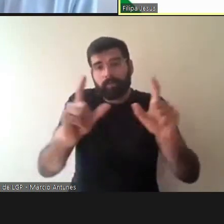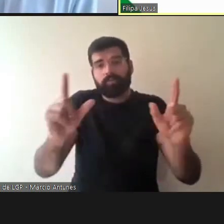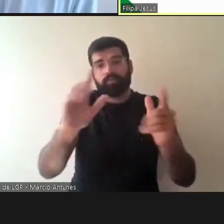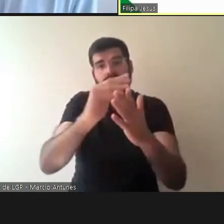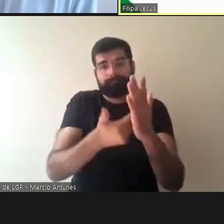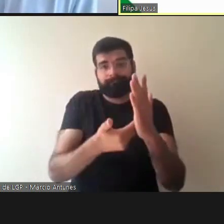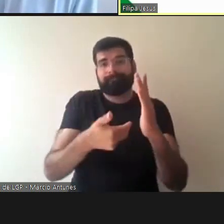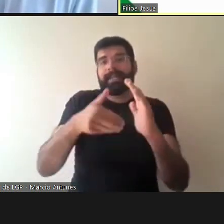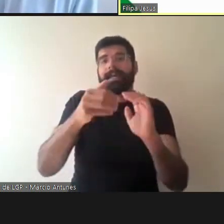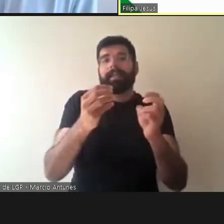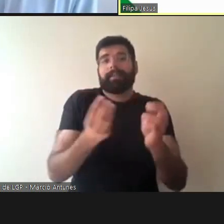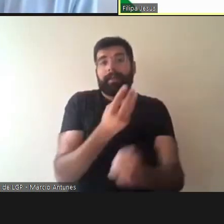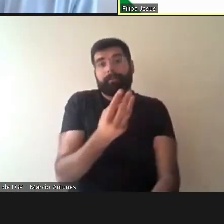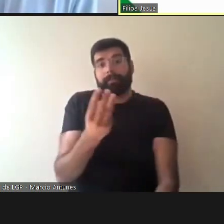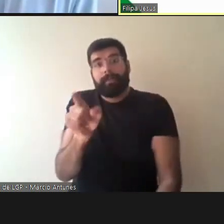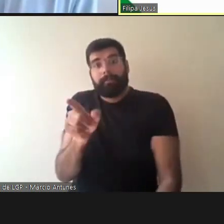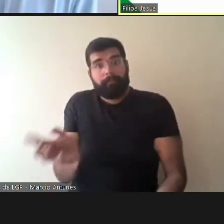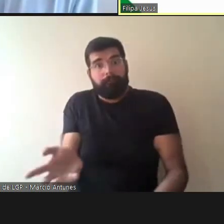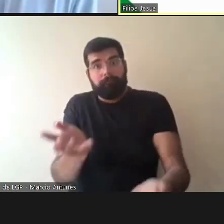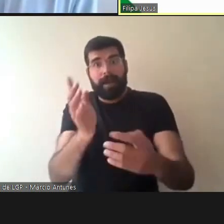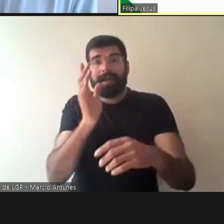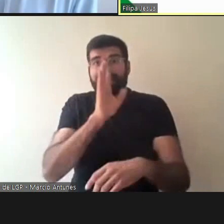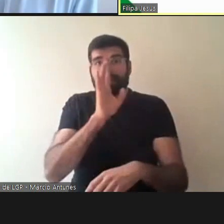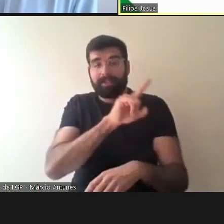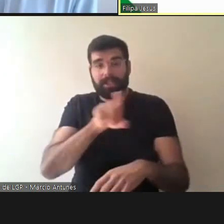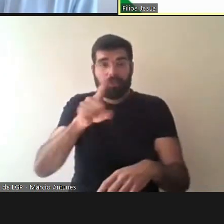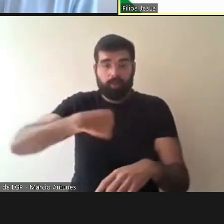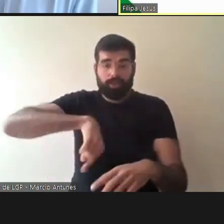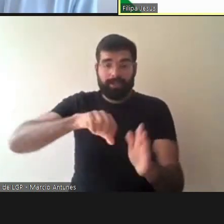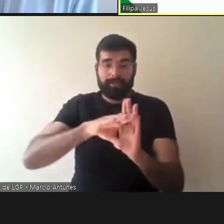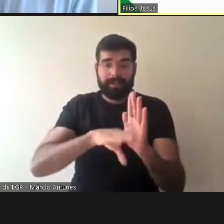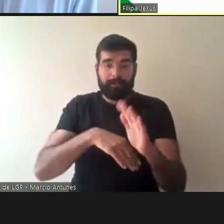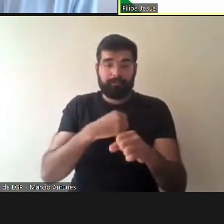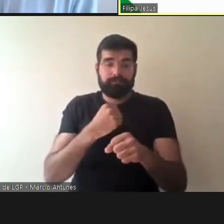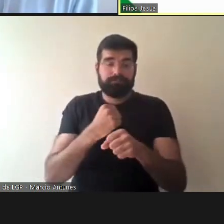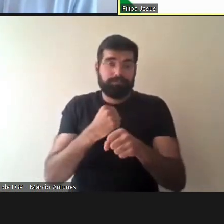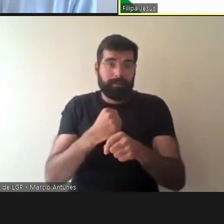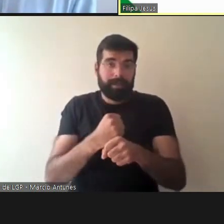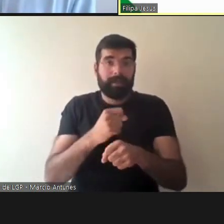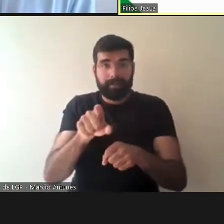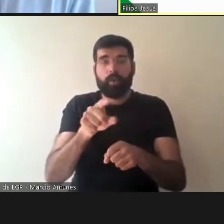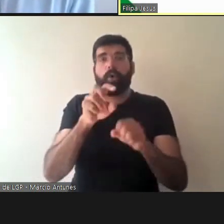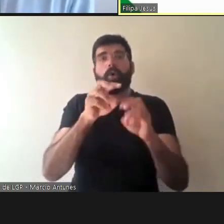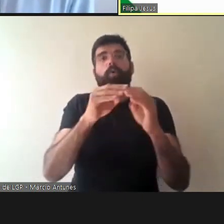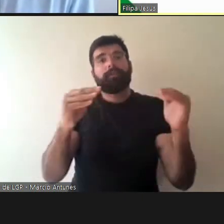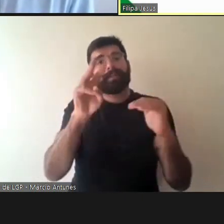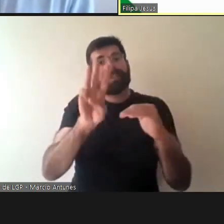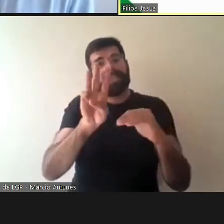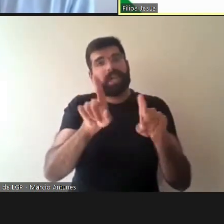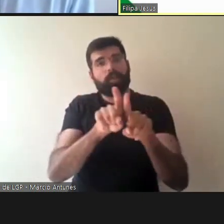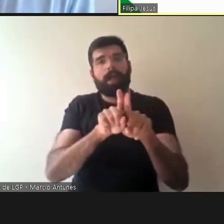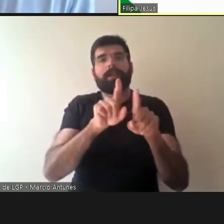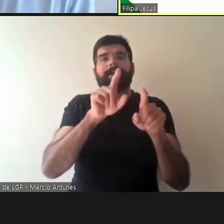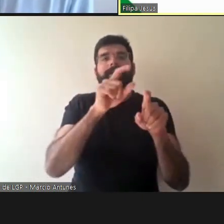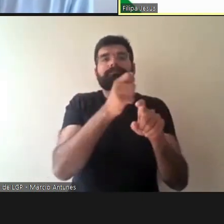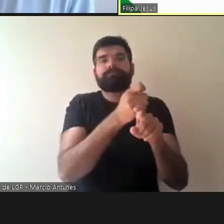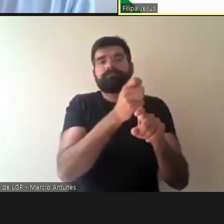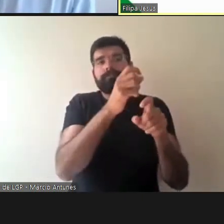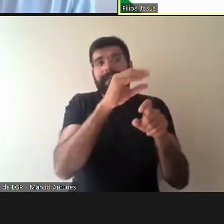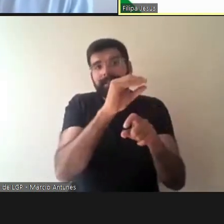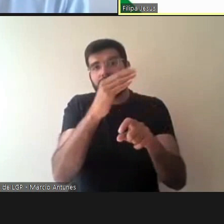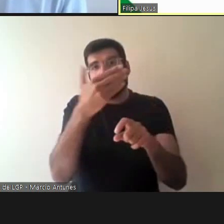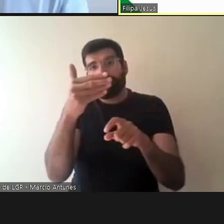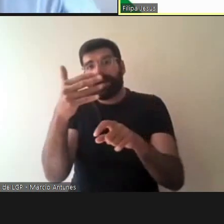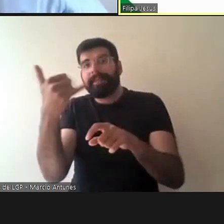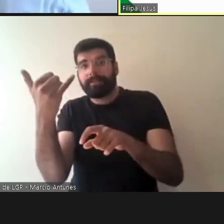de facto que toda a gente saiba de que é que se está a falar. Portanto, o nível 3 corresponde ao ensino secundário e não a uma qualificação